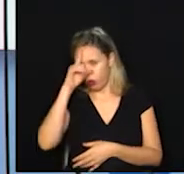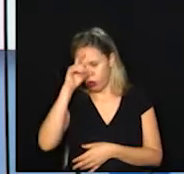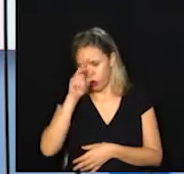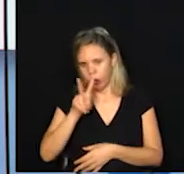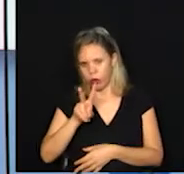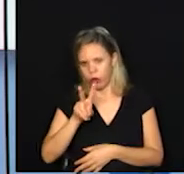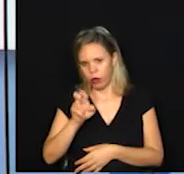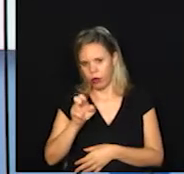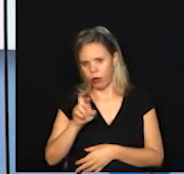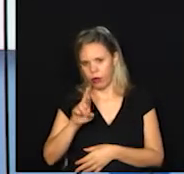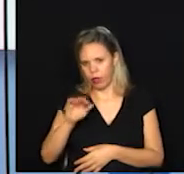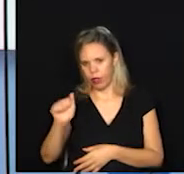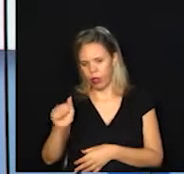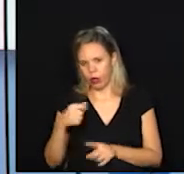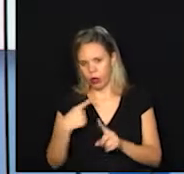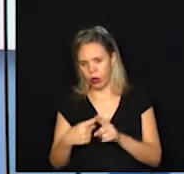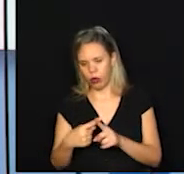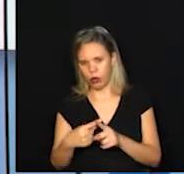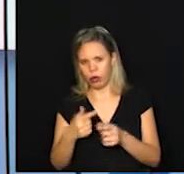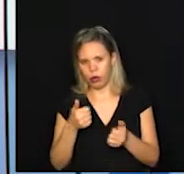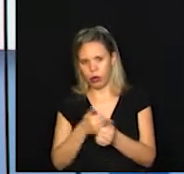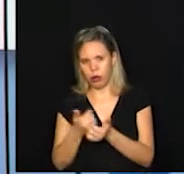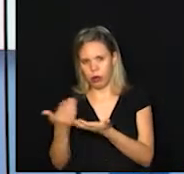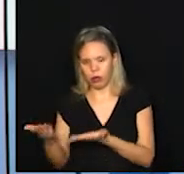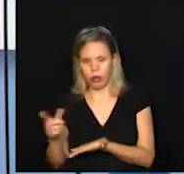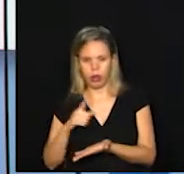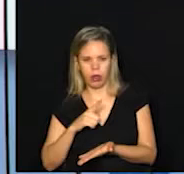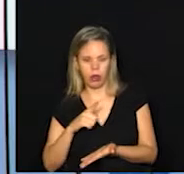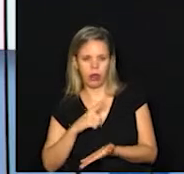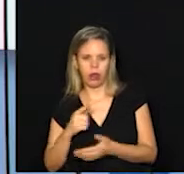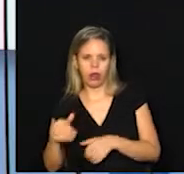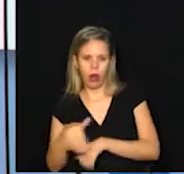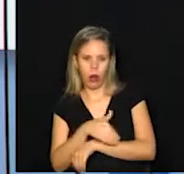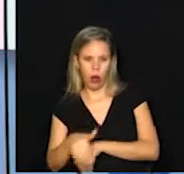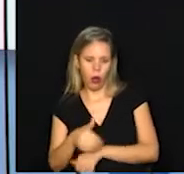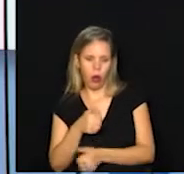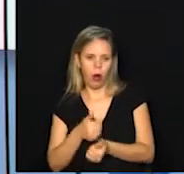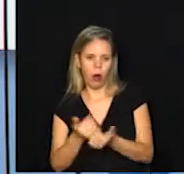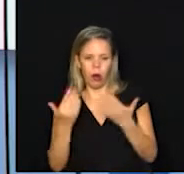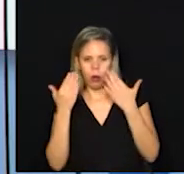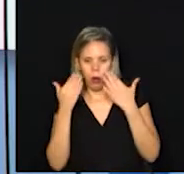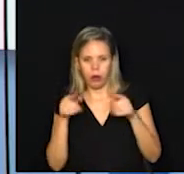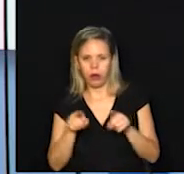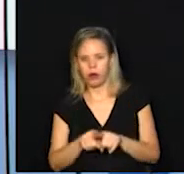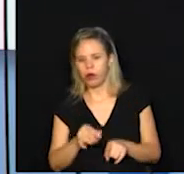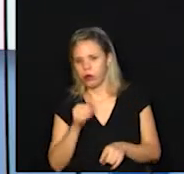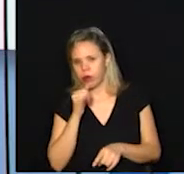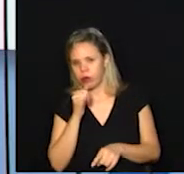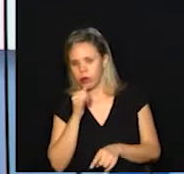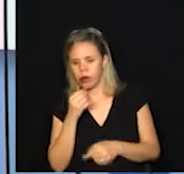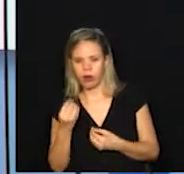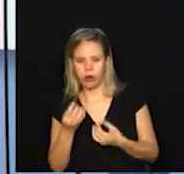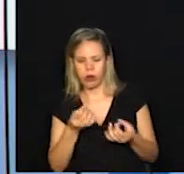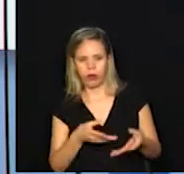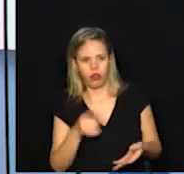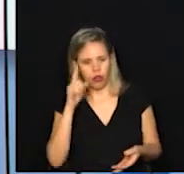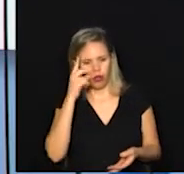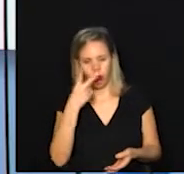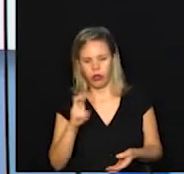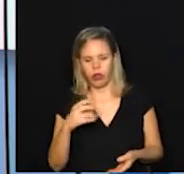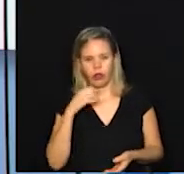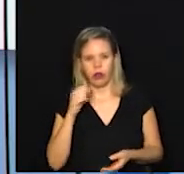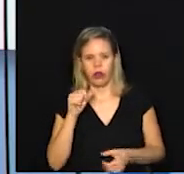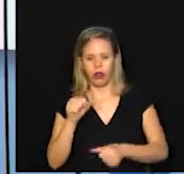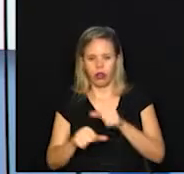Vera Cruz. Então, bem ali naquele miolo que nós teremos essa interrupção, que seria lá no dia 25 de abril, mas